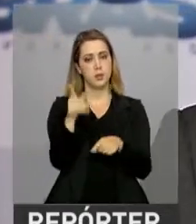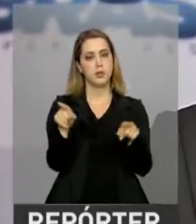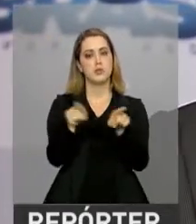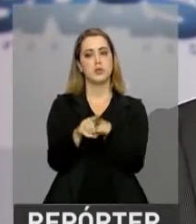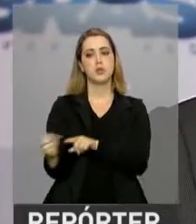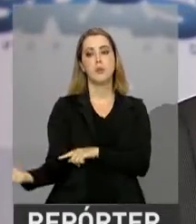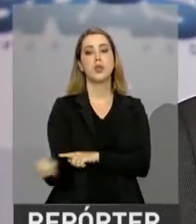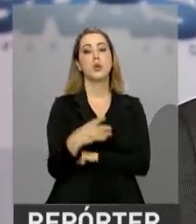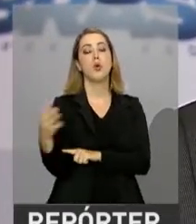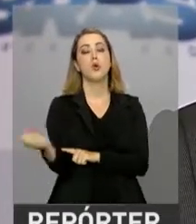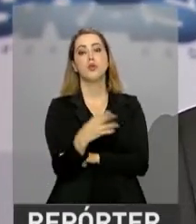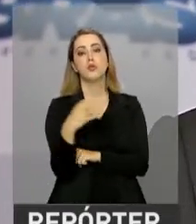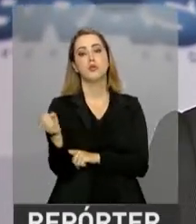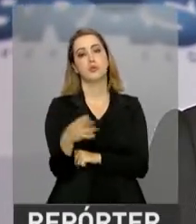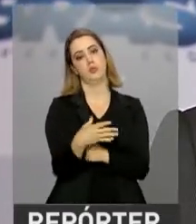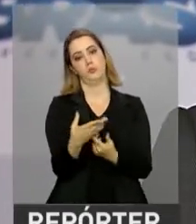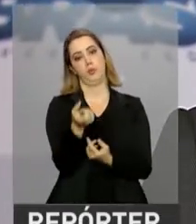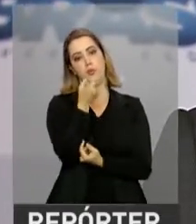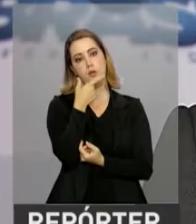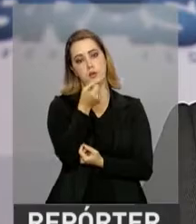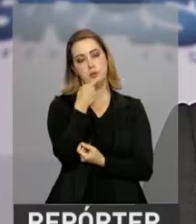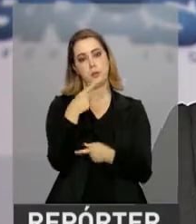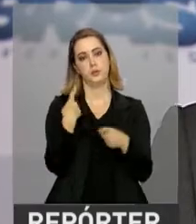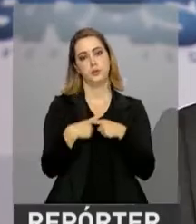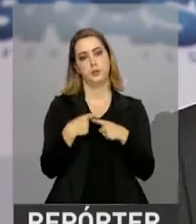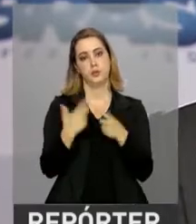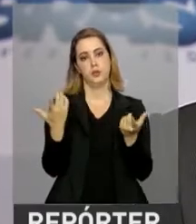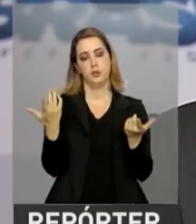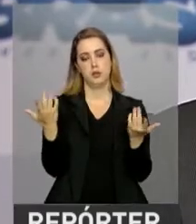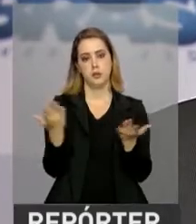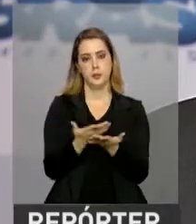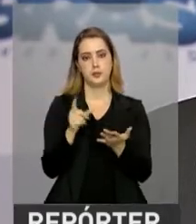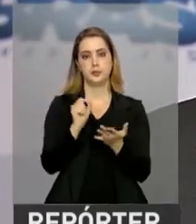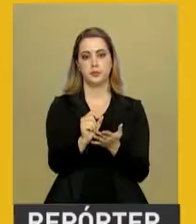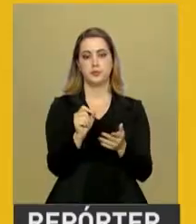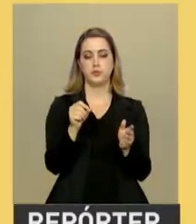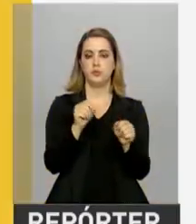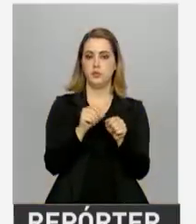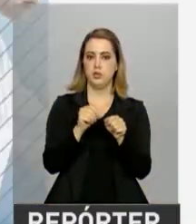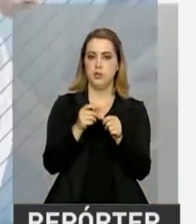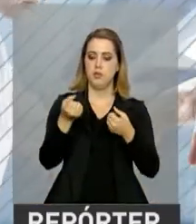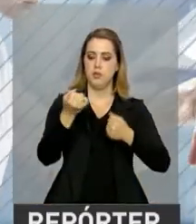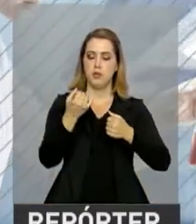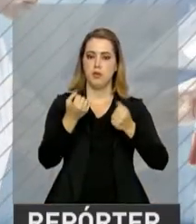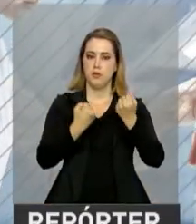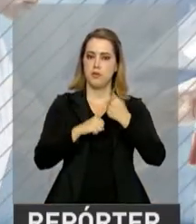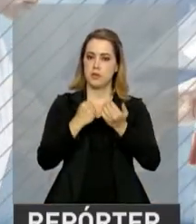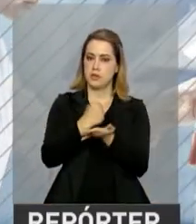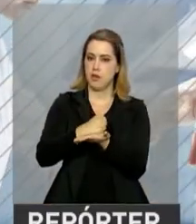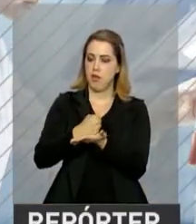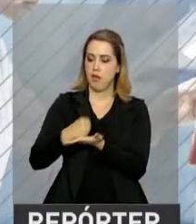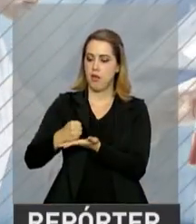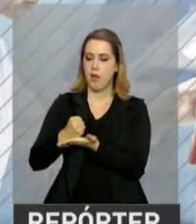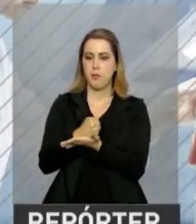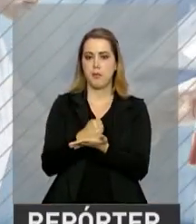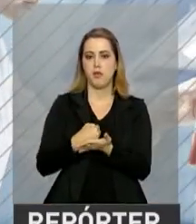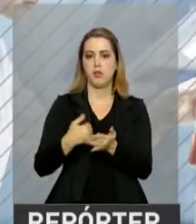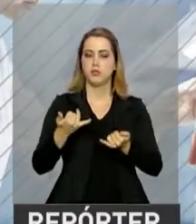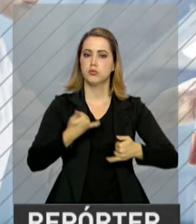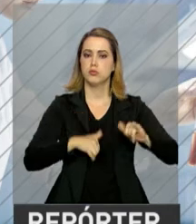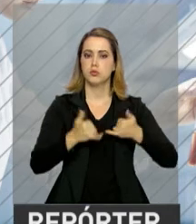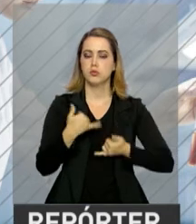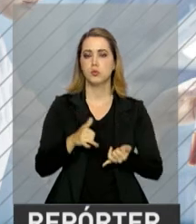hoje se tornará um player importante na produção de biológico mundialmente as fábricas vão produzir medicamentos biológicos